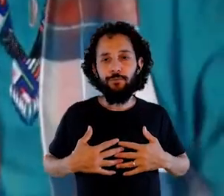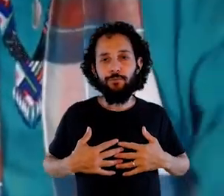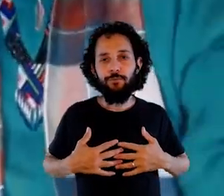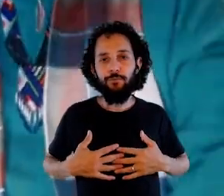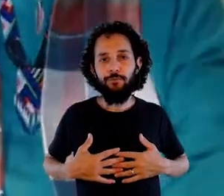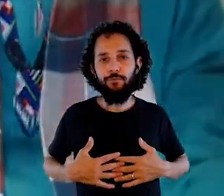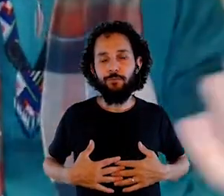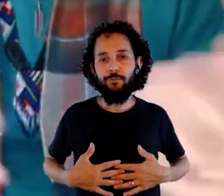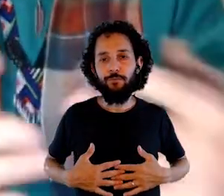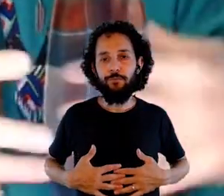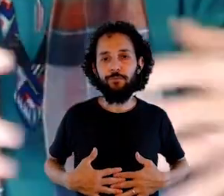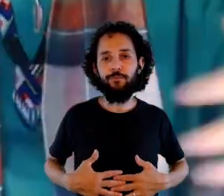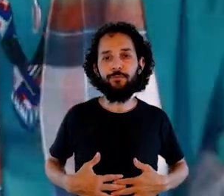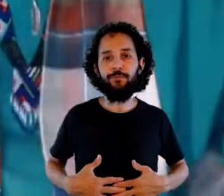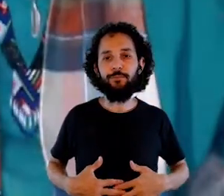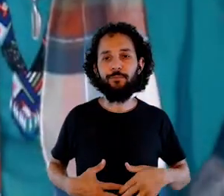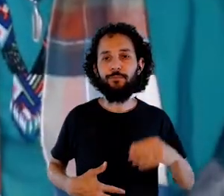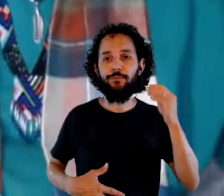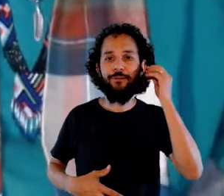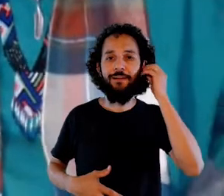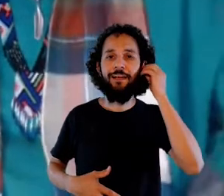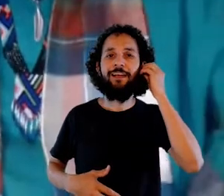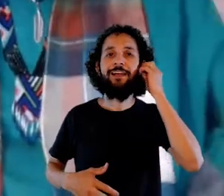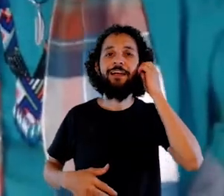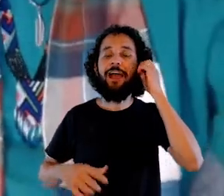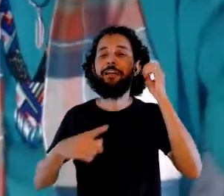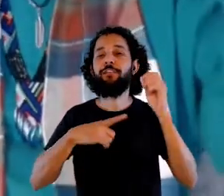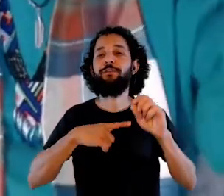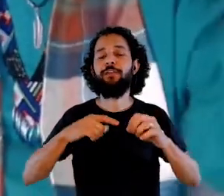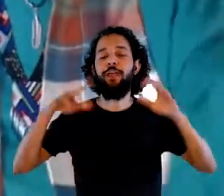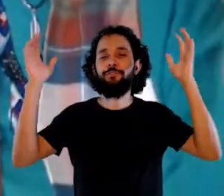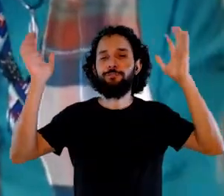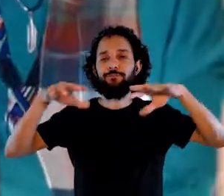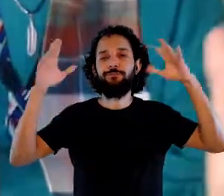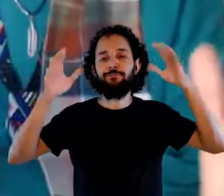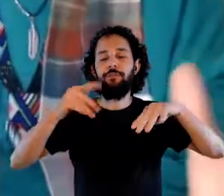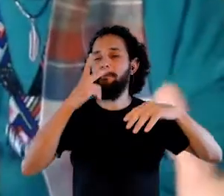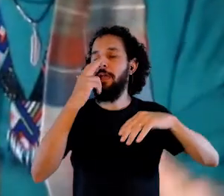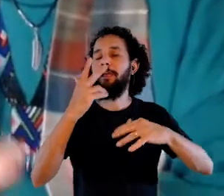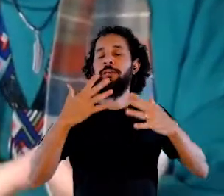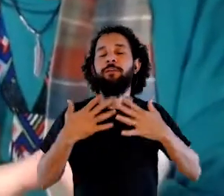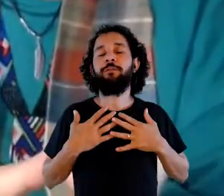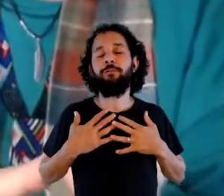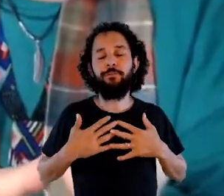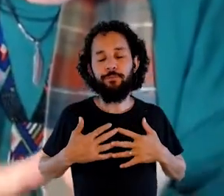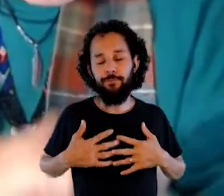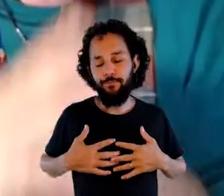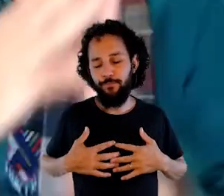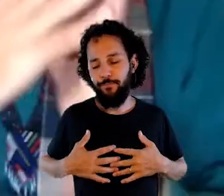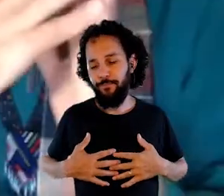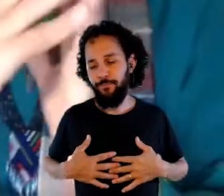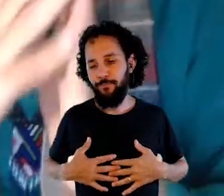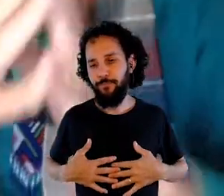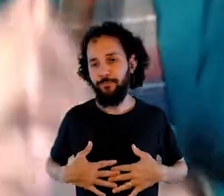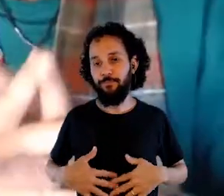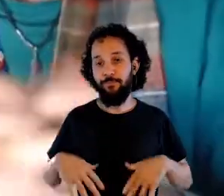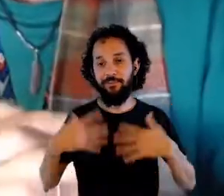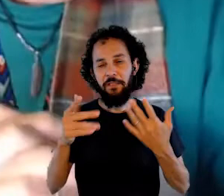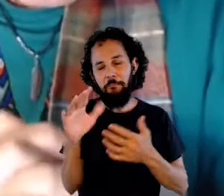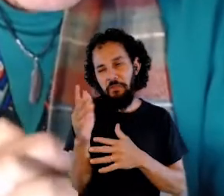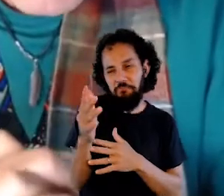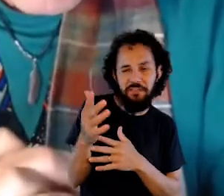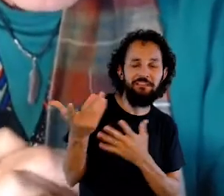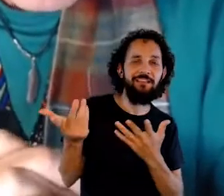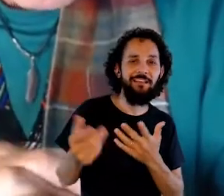Ainda vem a chuva. Ainda vem a chuva que dá aquele alívio, tira aquela tensão que está no ar. Né? Então, é mais ou menos isso o Heioka.